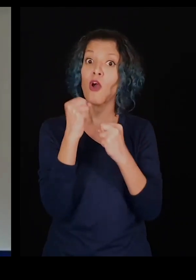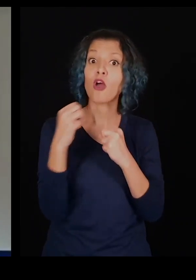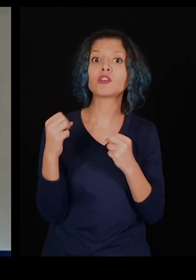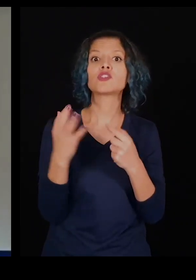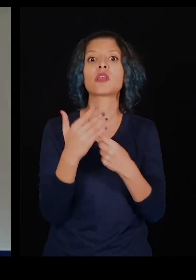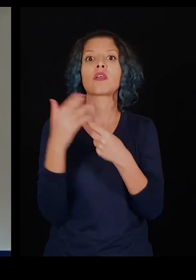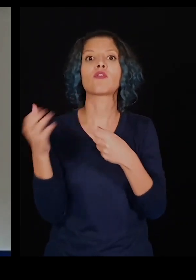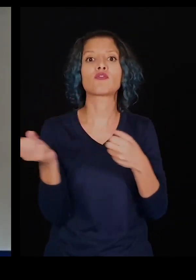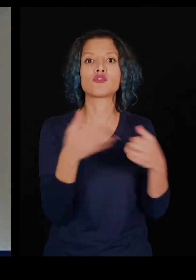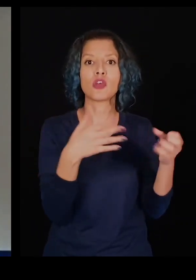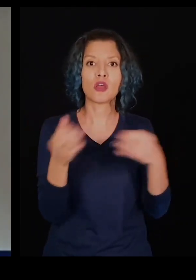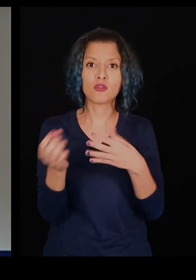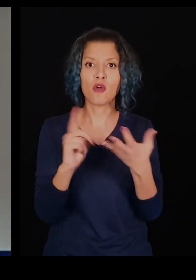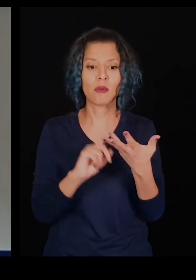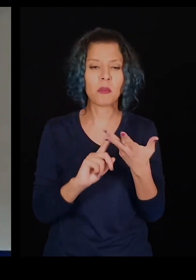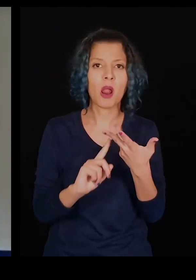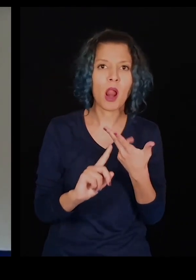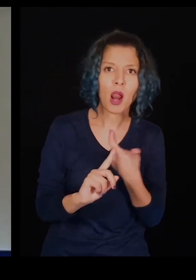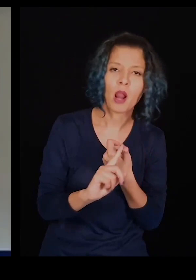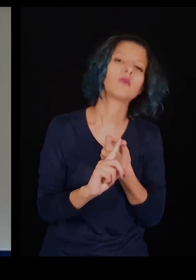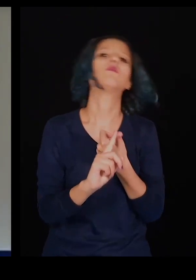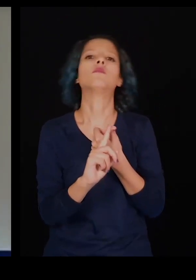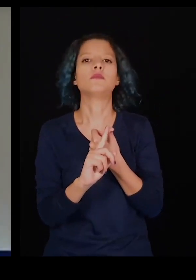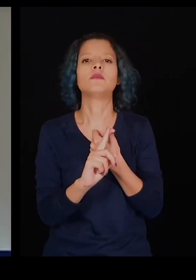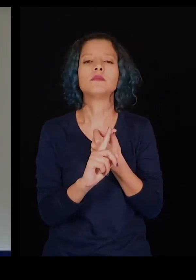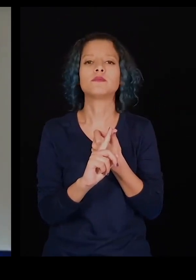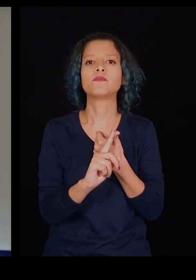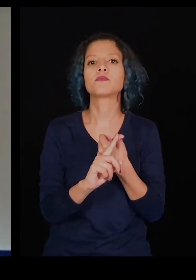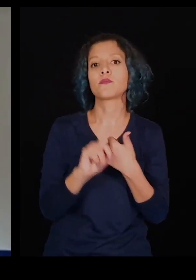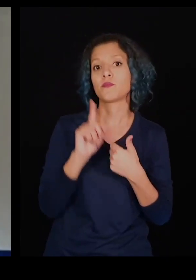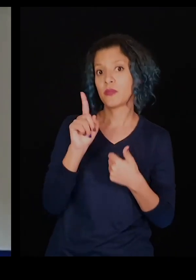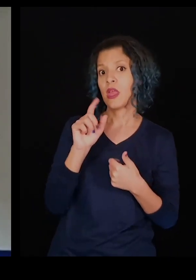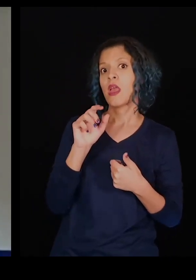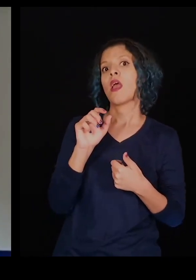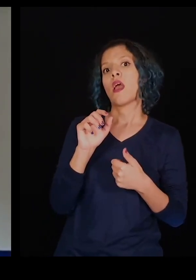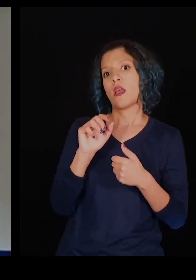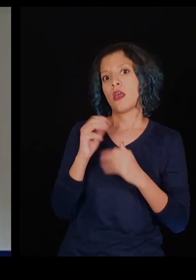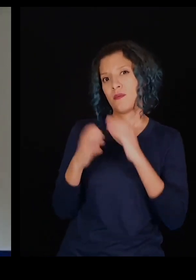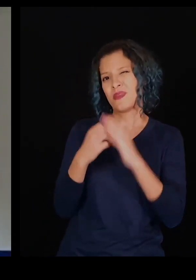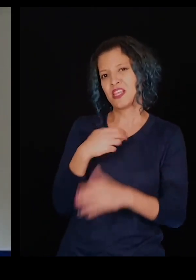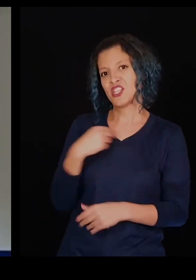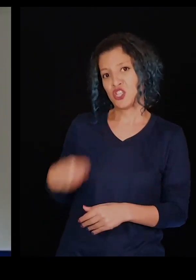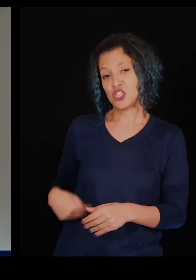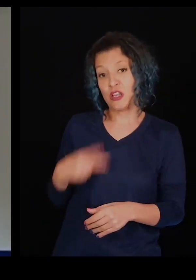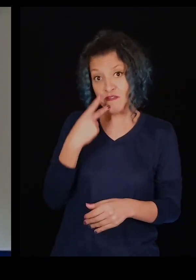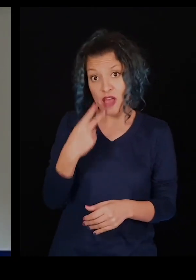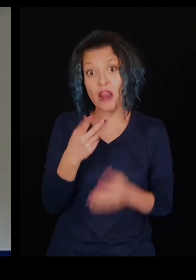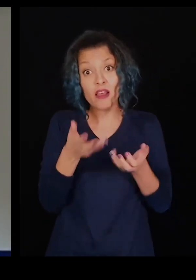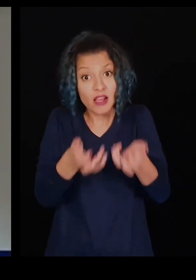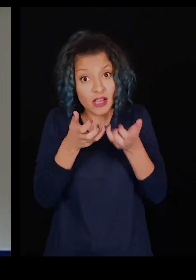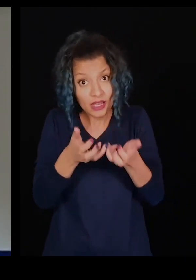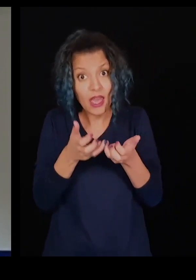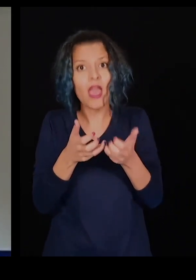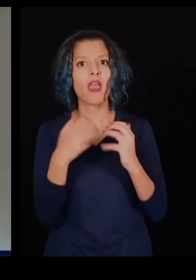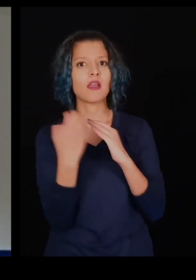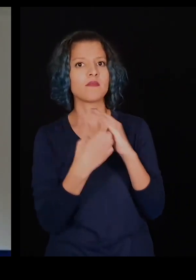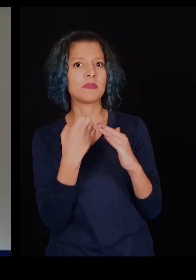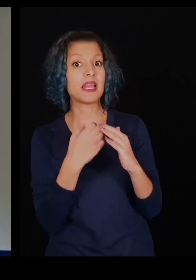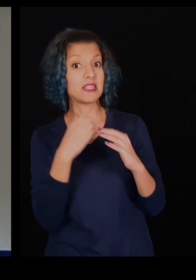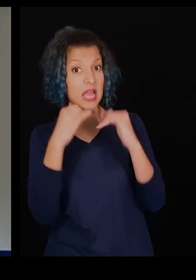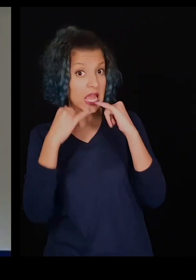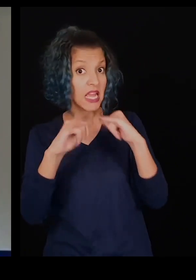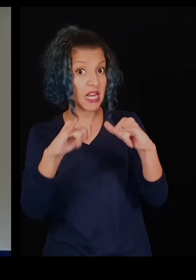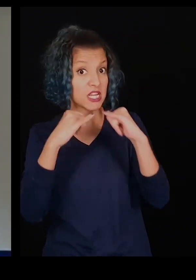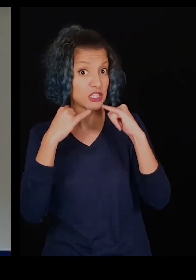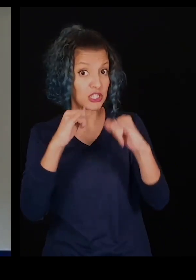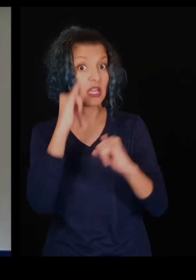tecnologias. A State Grid diz que tem que ser, que ela quer ser uma empresa de energia e de